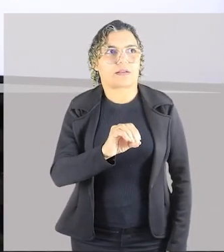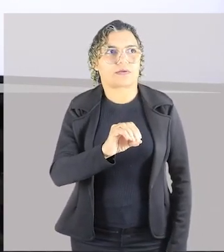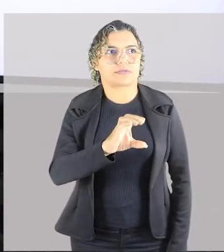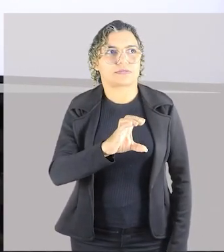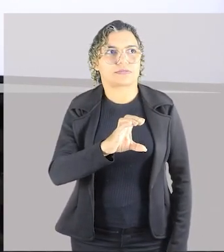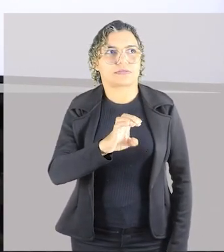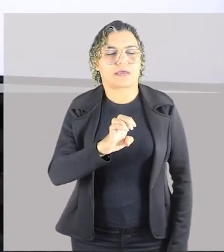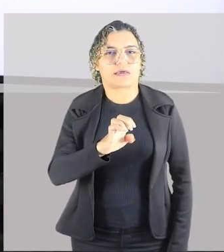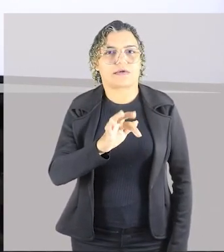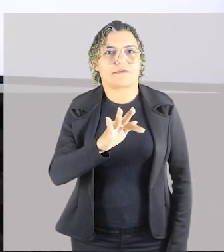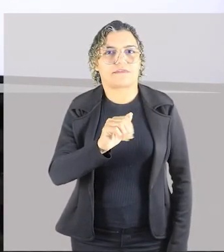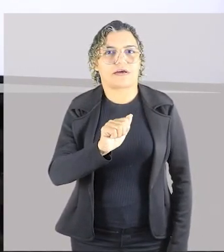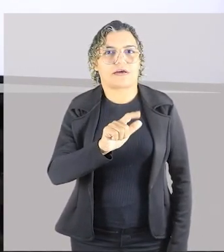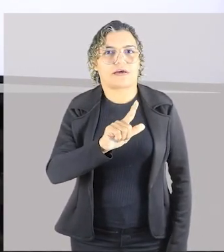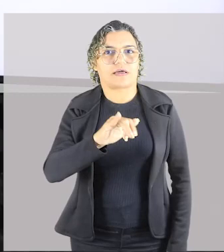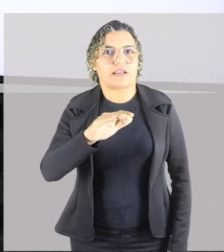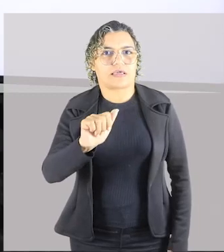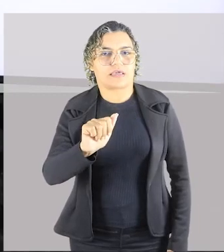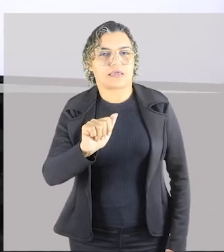Macrocefalia